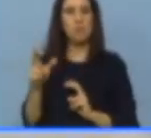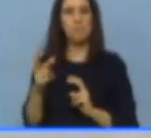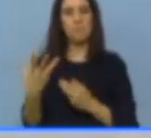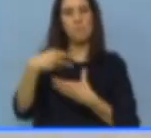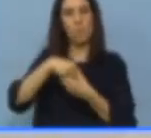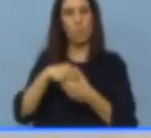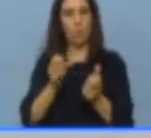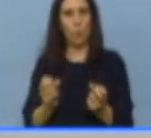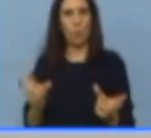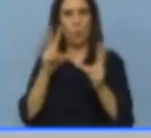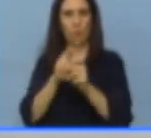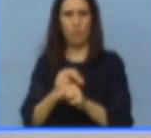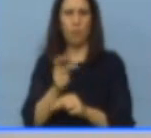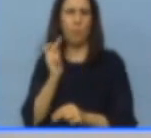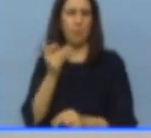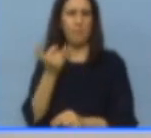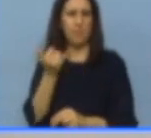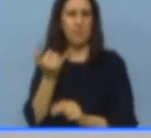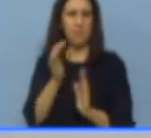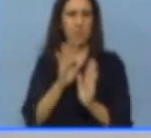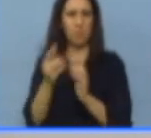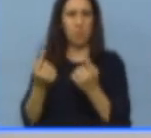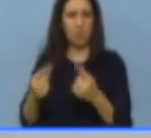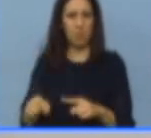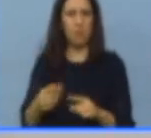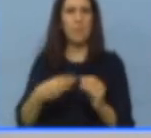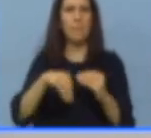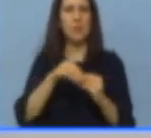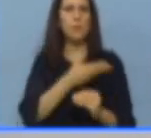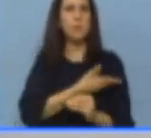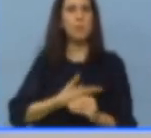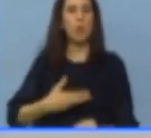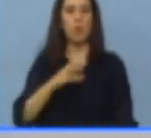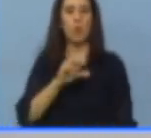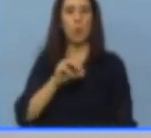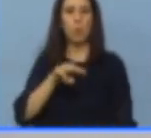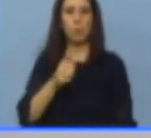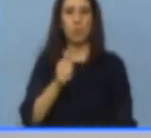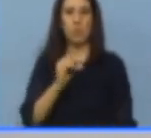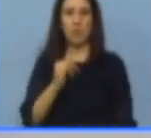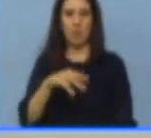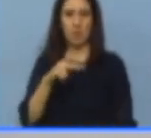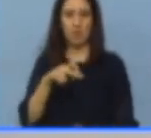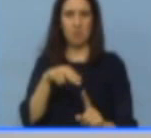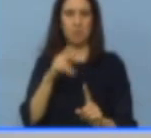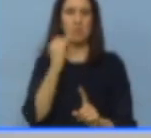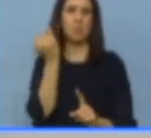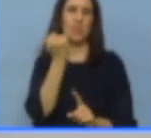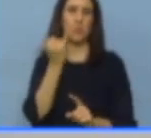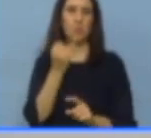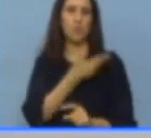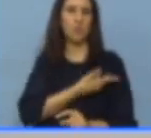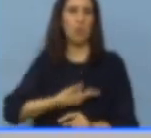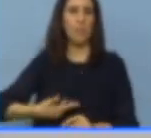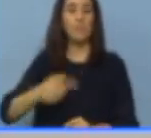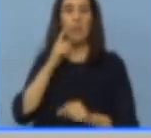comuniano, que tem à volta de 25 anos, e também as seculares comunianas, que é um instituto, portanto, secular, que